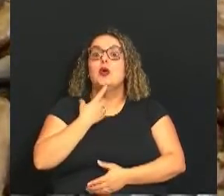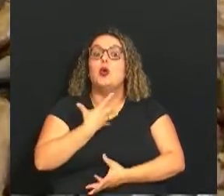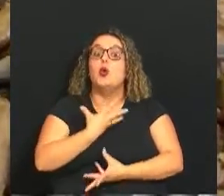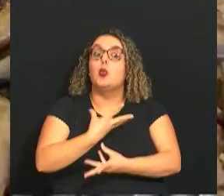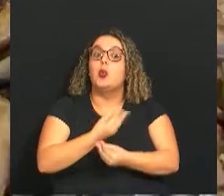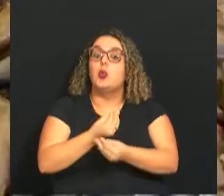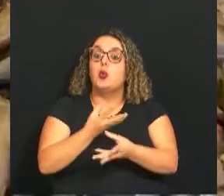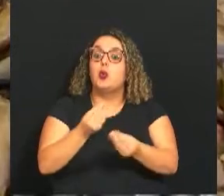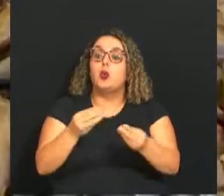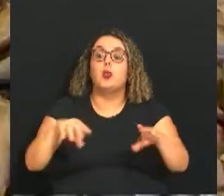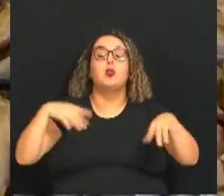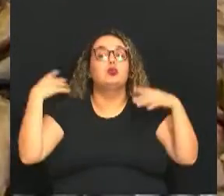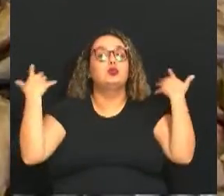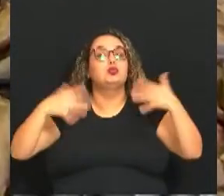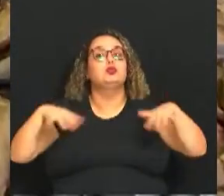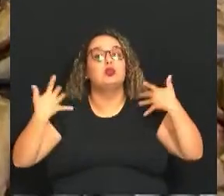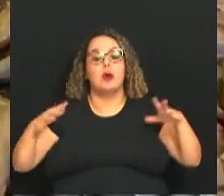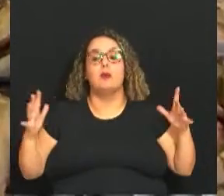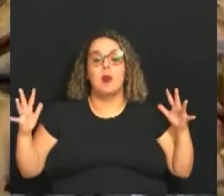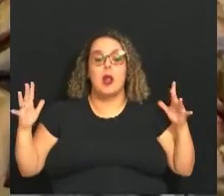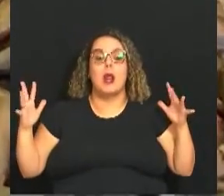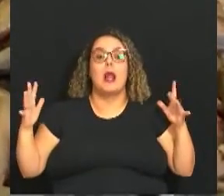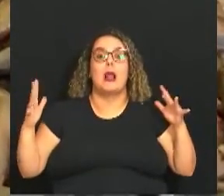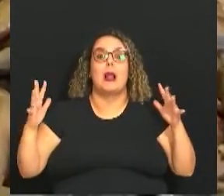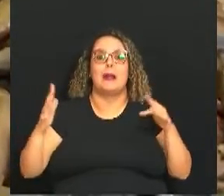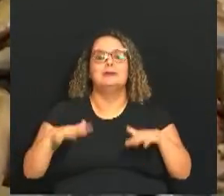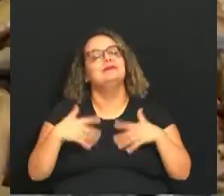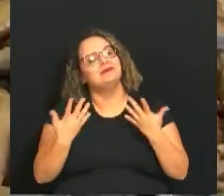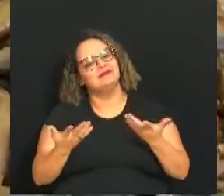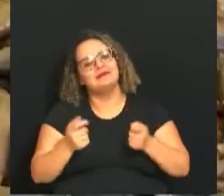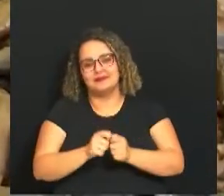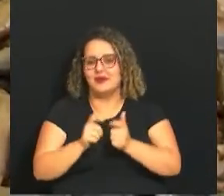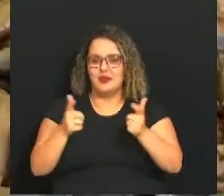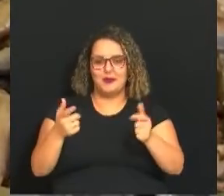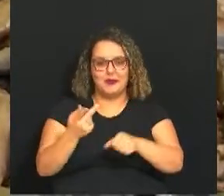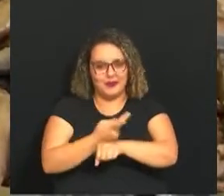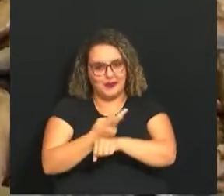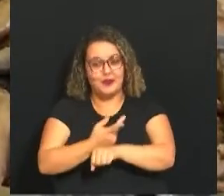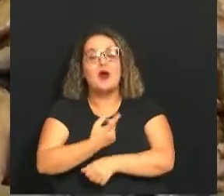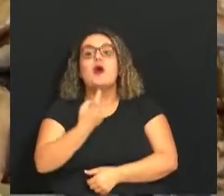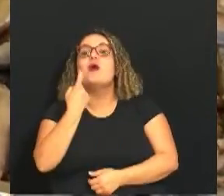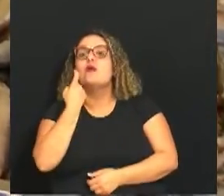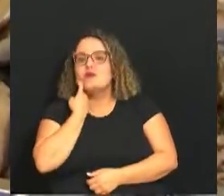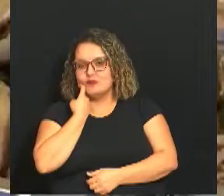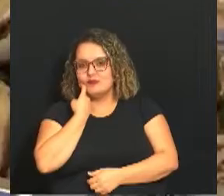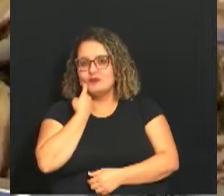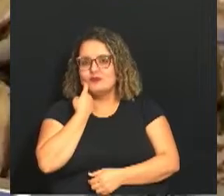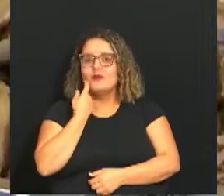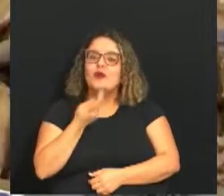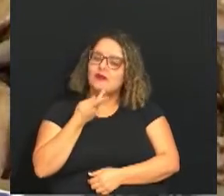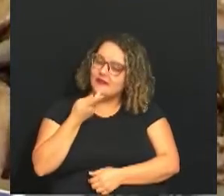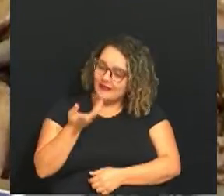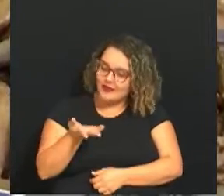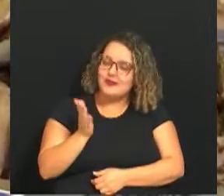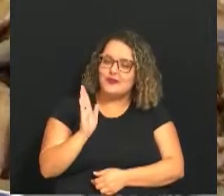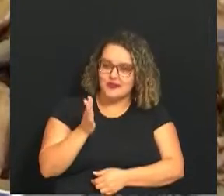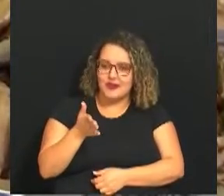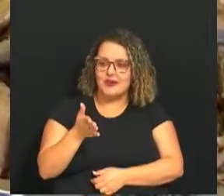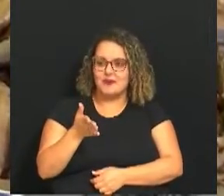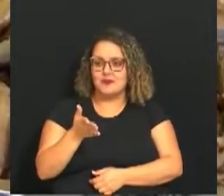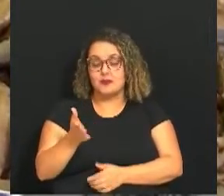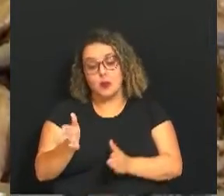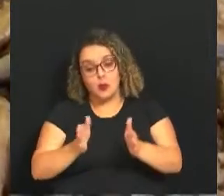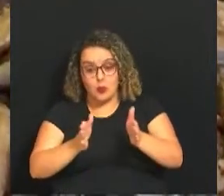aqui, muito movimento e o pessoal, claro, a maioria procurando peixe, como você falou, não é? É uma